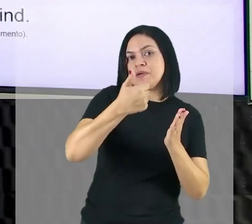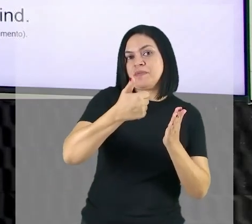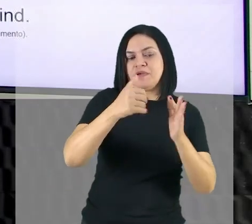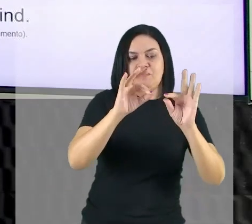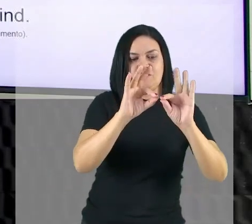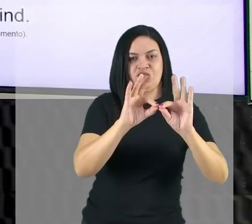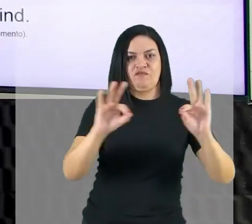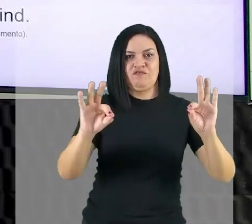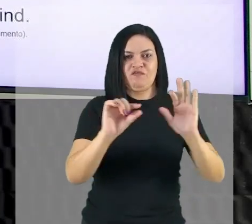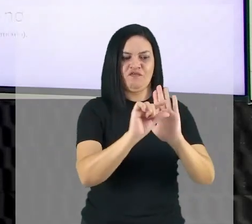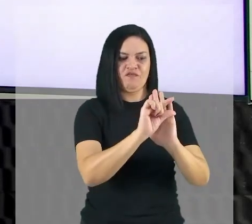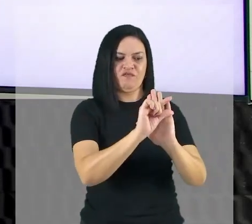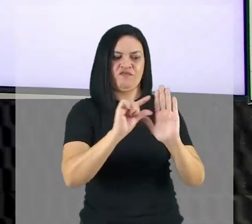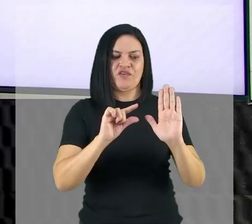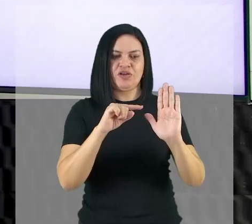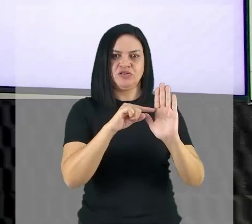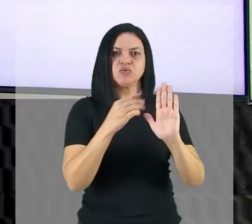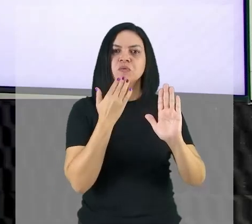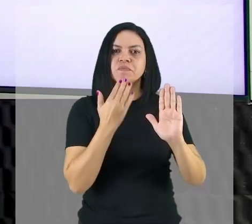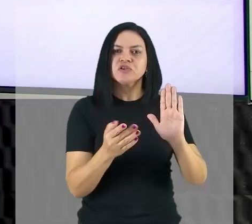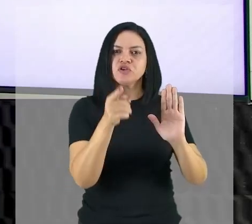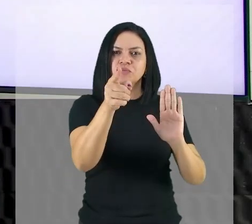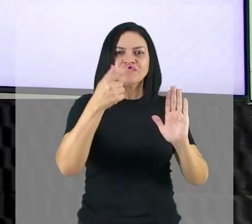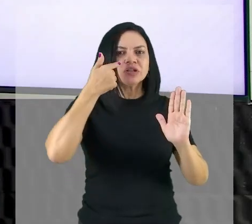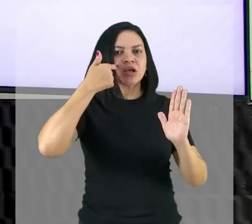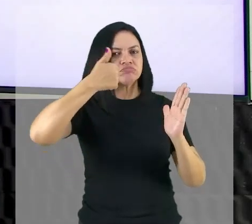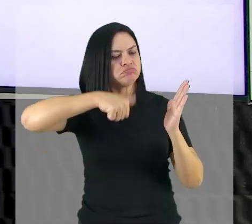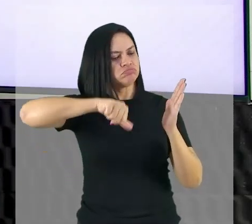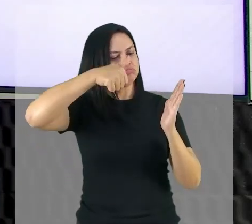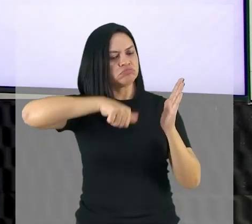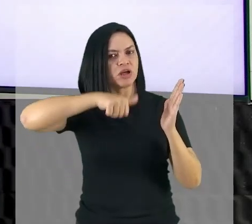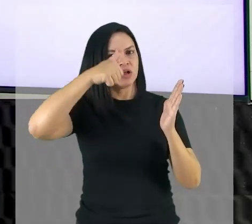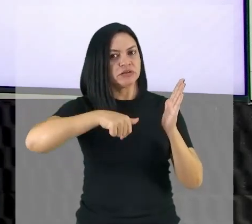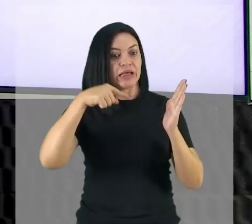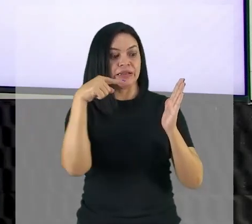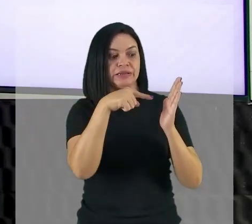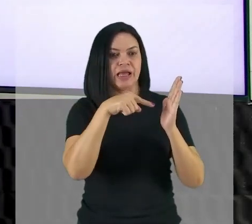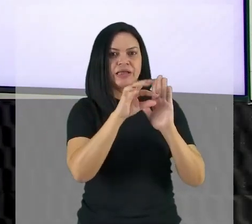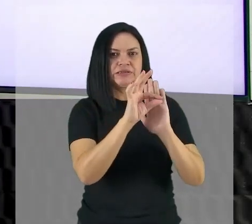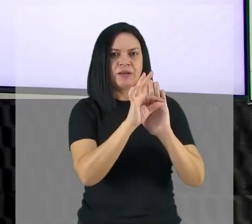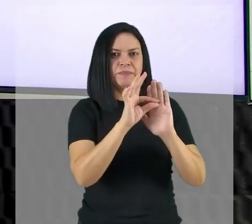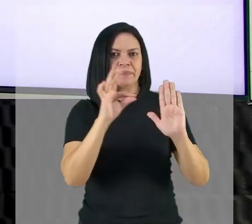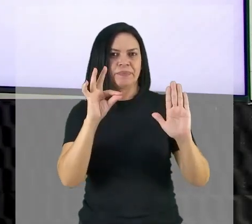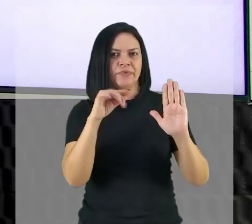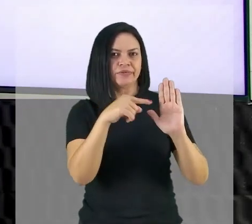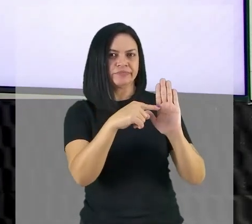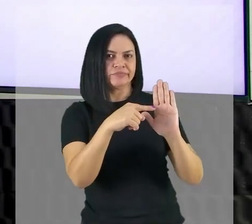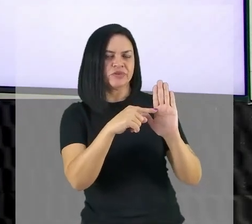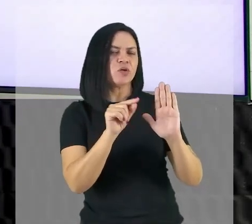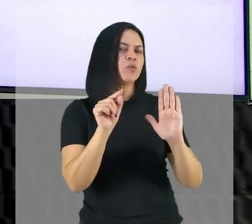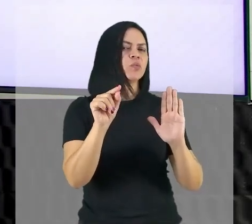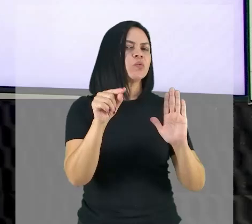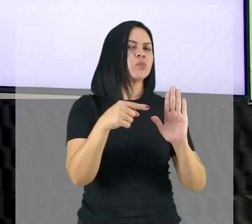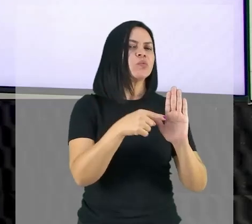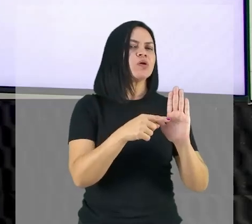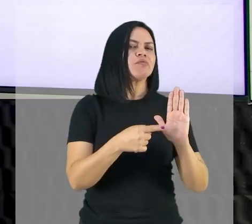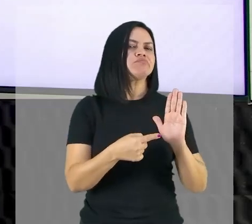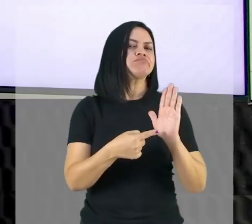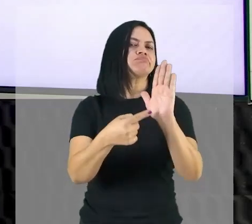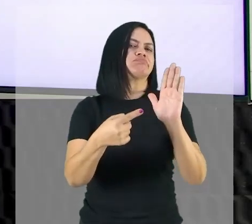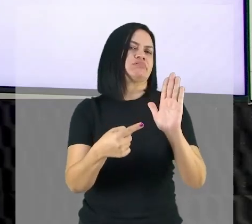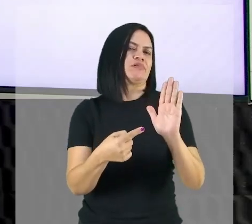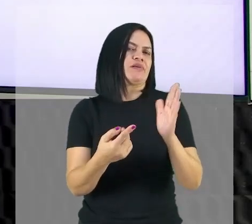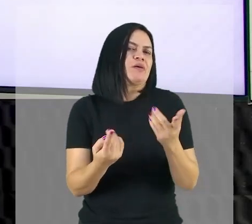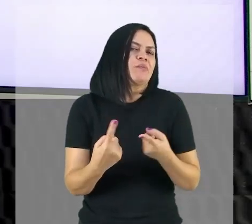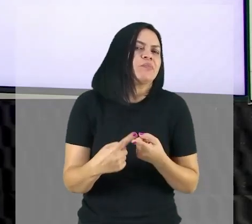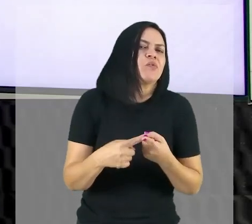verso, e pediu para você analisar nesse poema ou nessa expressão o que está sendo destacado, né?